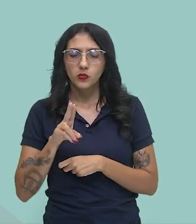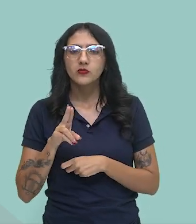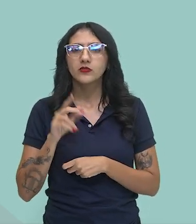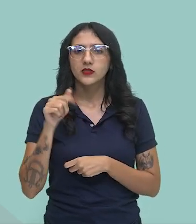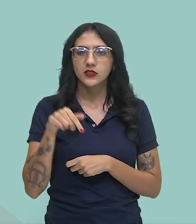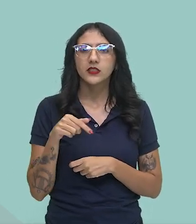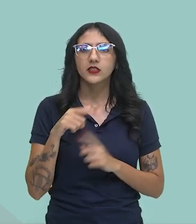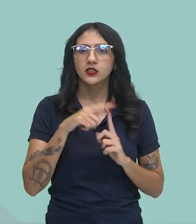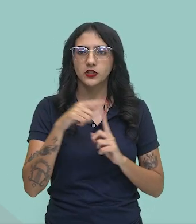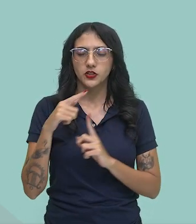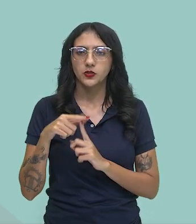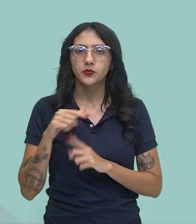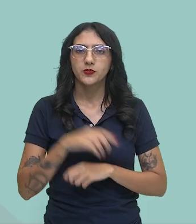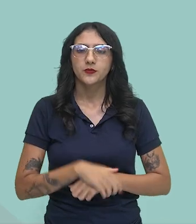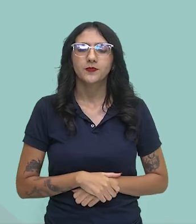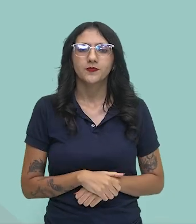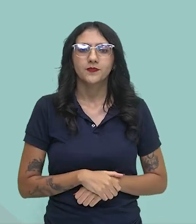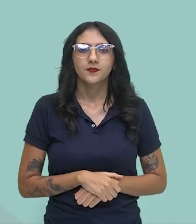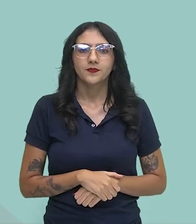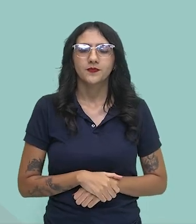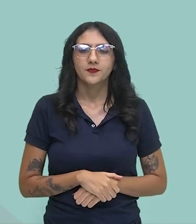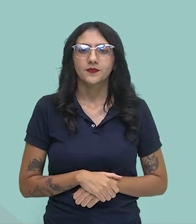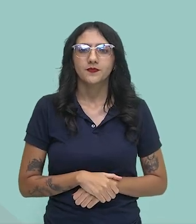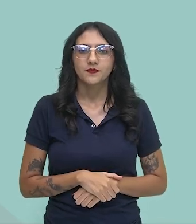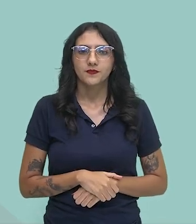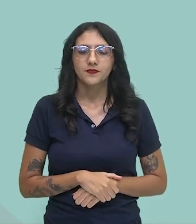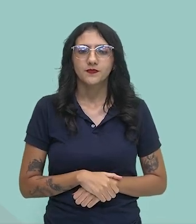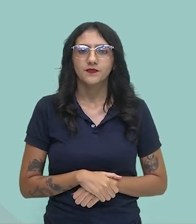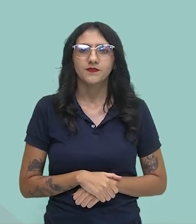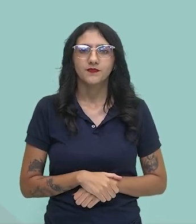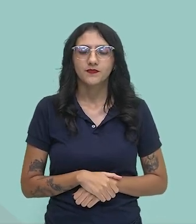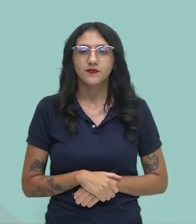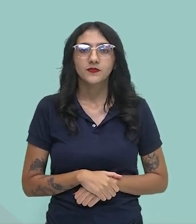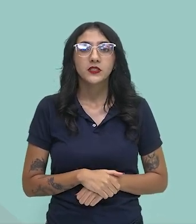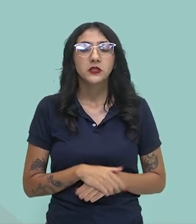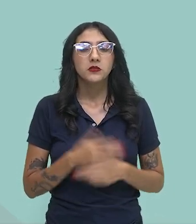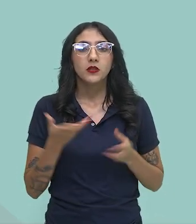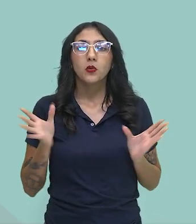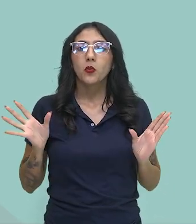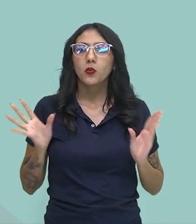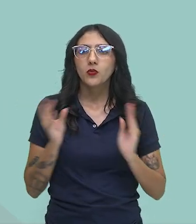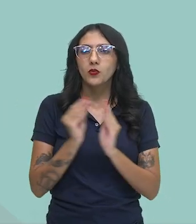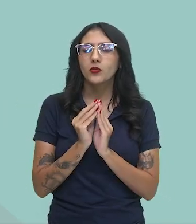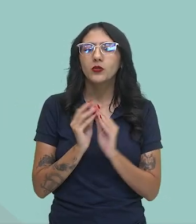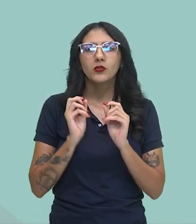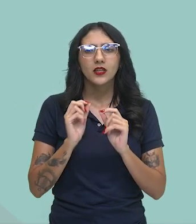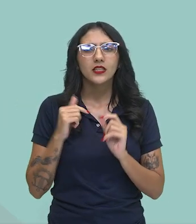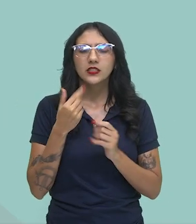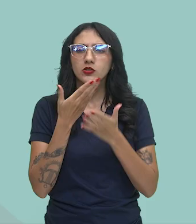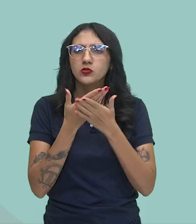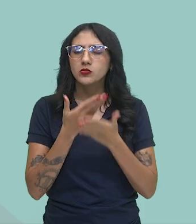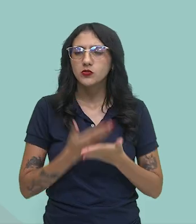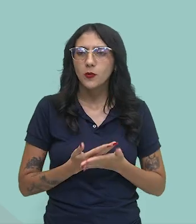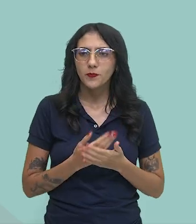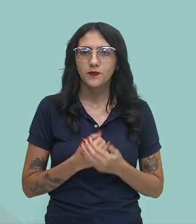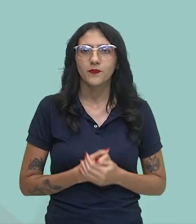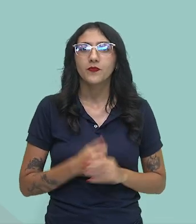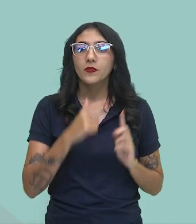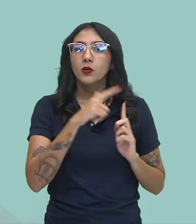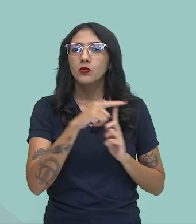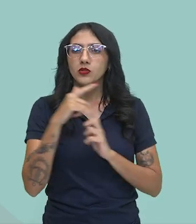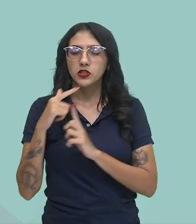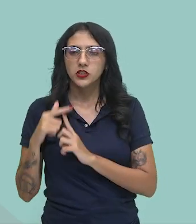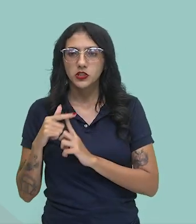térmica. Muito bem, pessoal. E, por fim, nós estudamos o quê? Transmissão de calor, passagem da